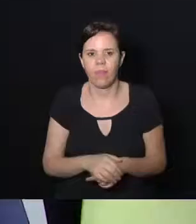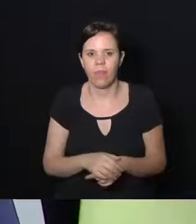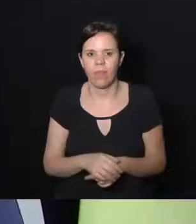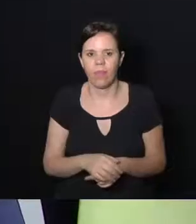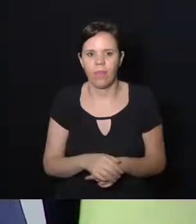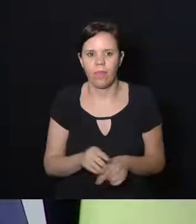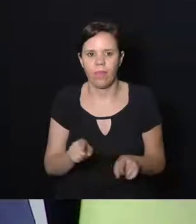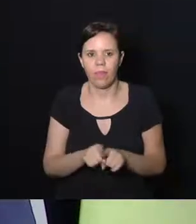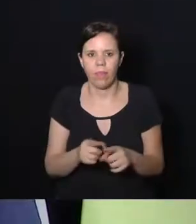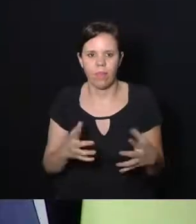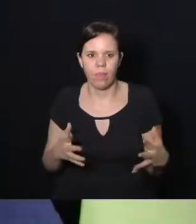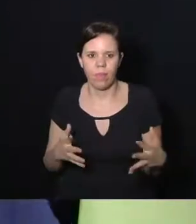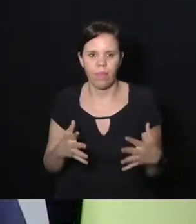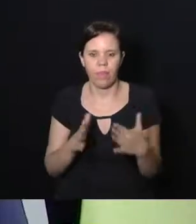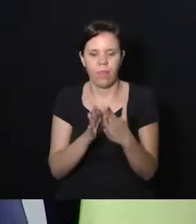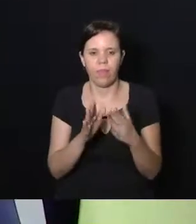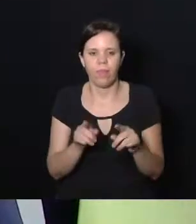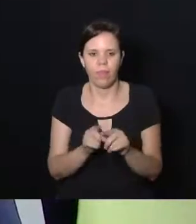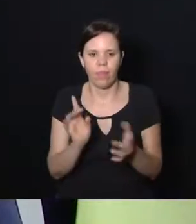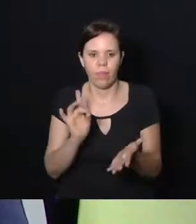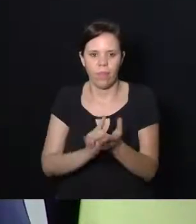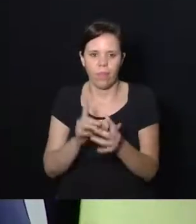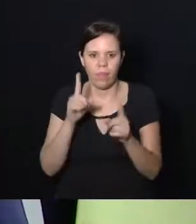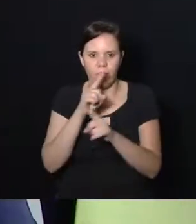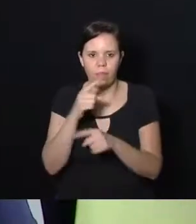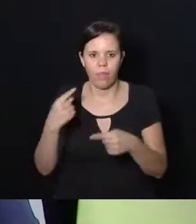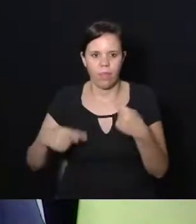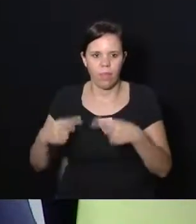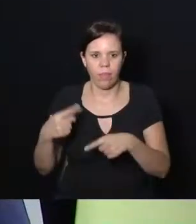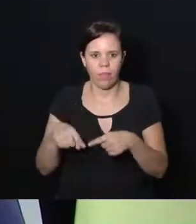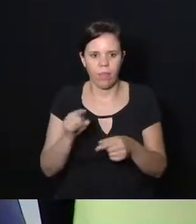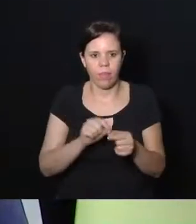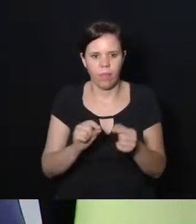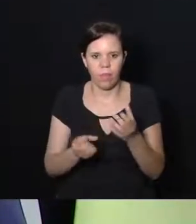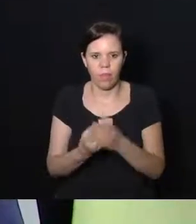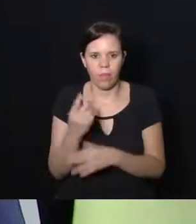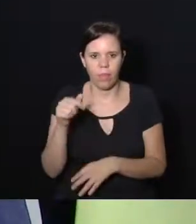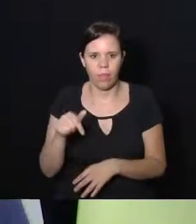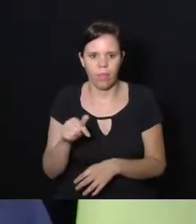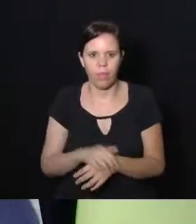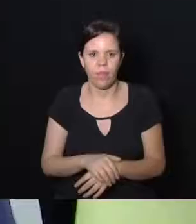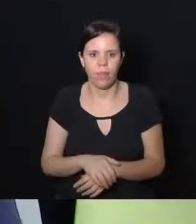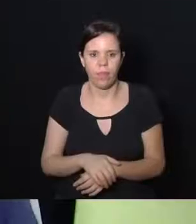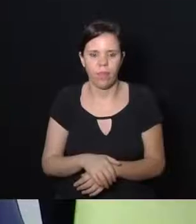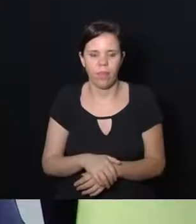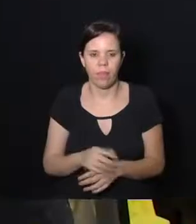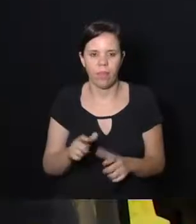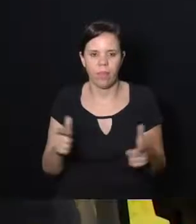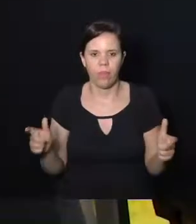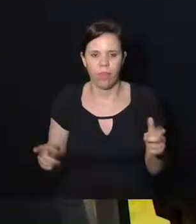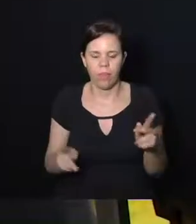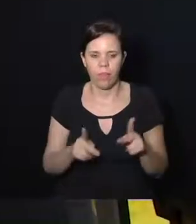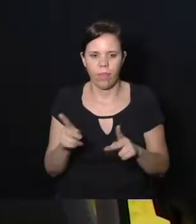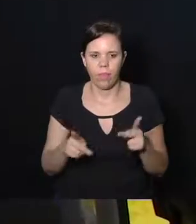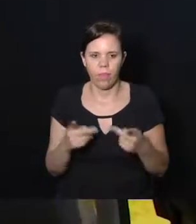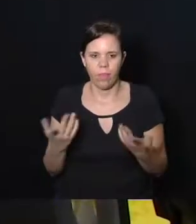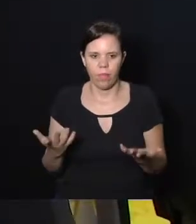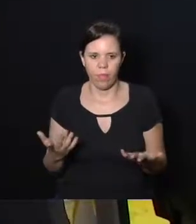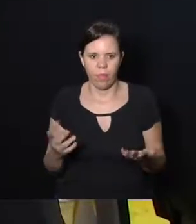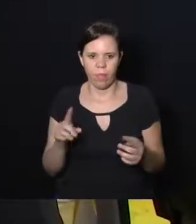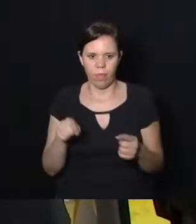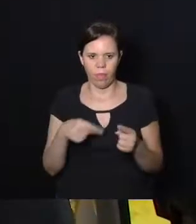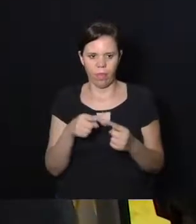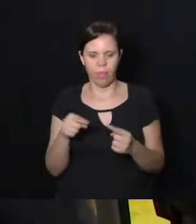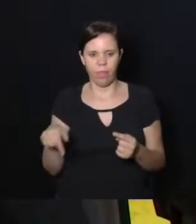com as dificuldades e a realidade política para você fazer acontecer aquilo e impactar o maior número de pessoas. Uma missão da Câmara